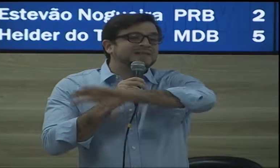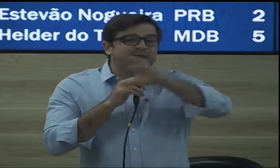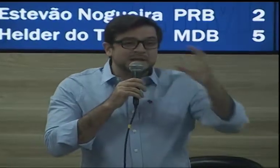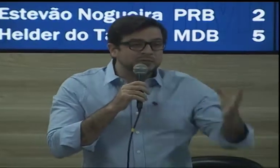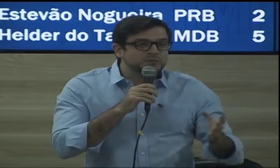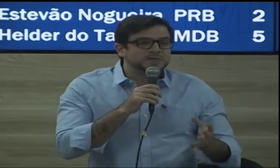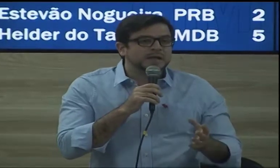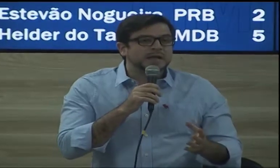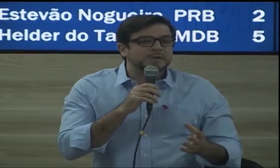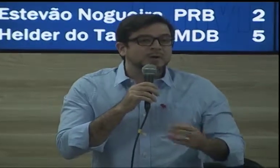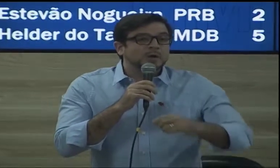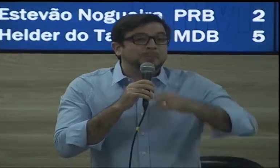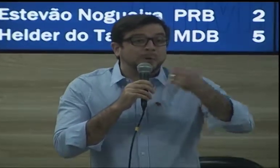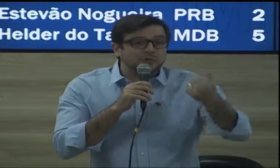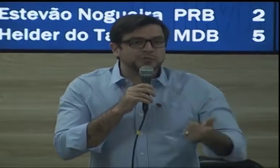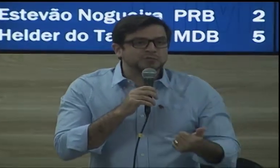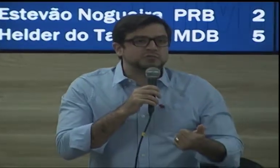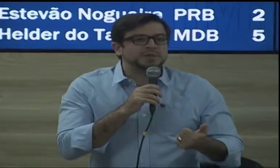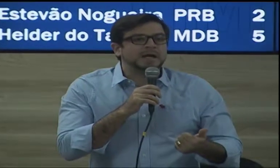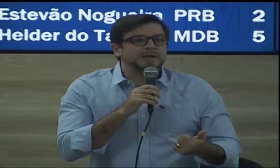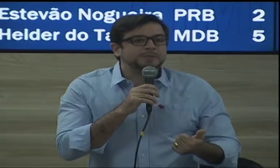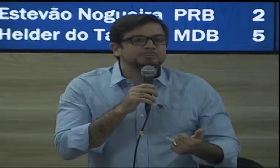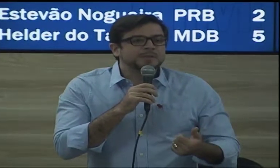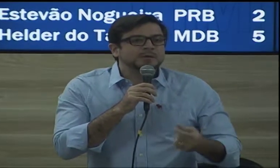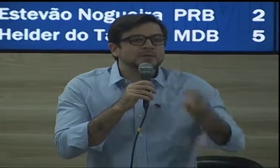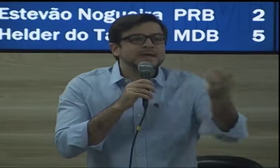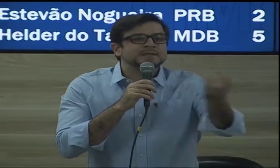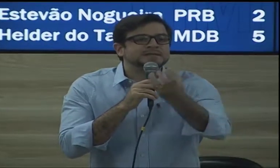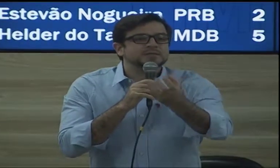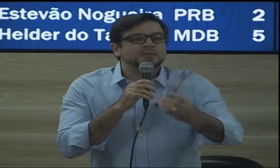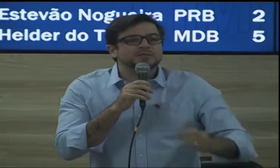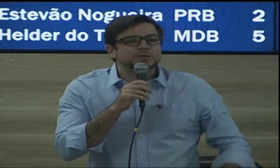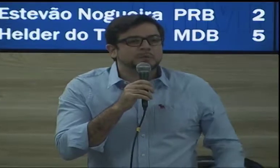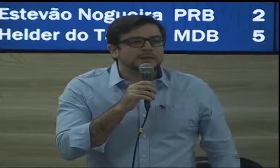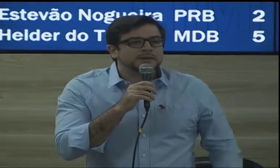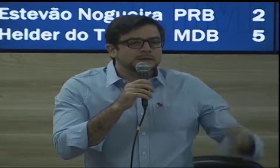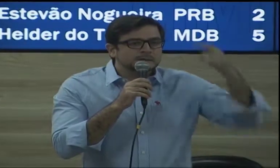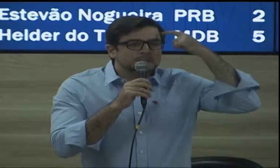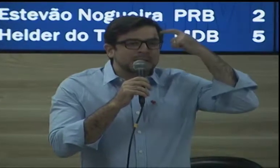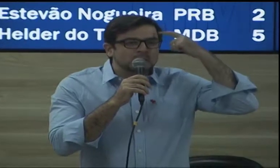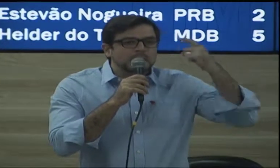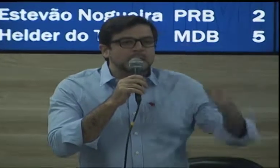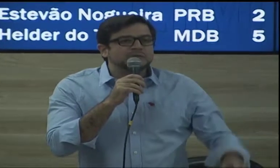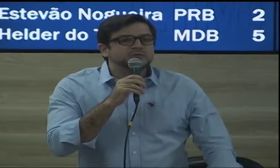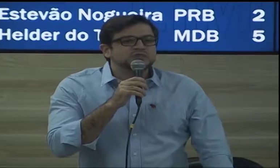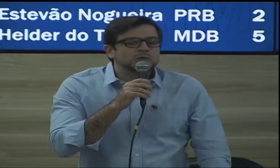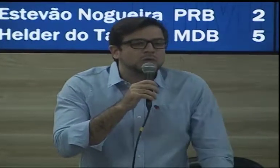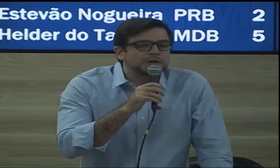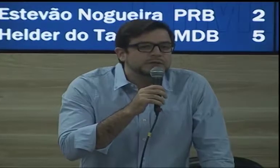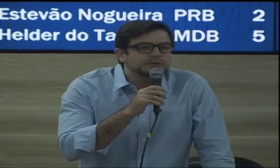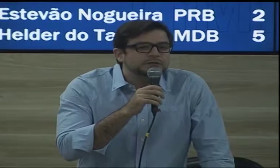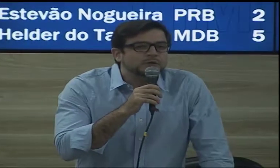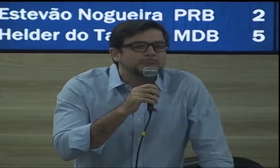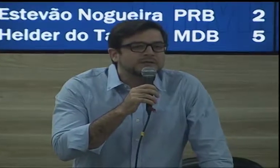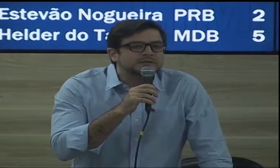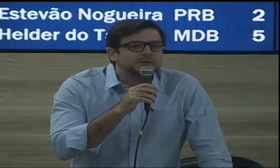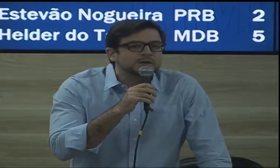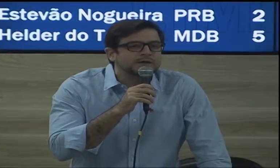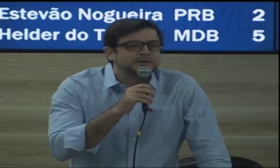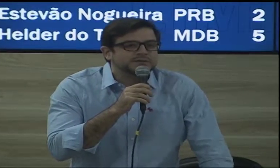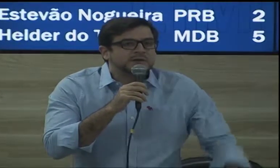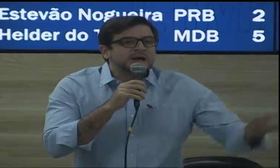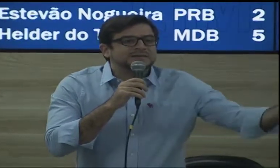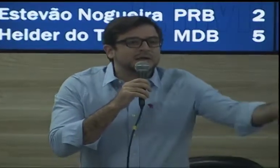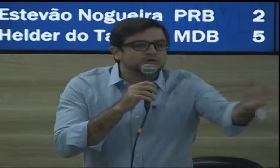situação terrível de salário, pouco funcionário. E o que é desenvolvido para melhorar a função cognitiva e o aprendizado